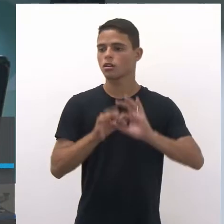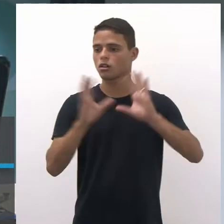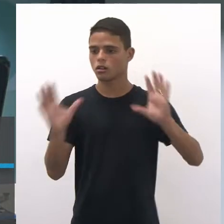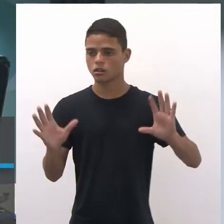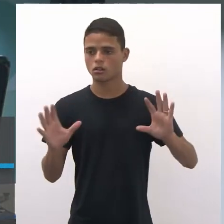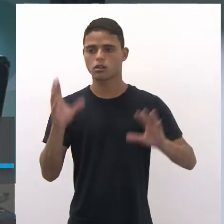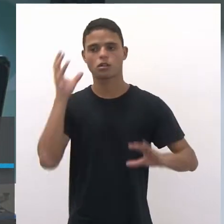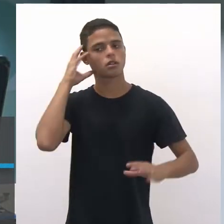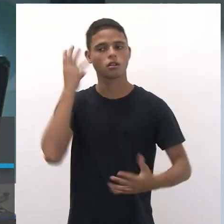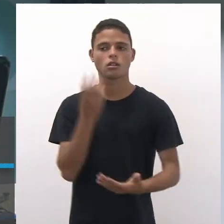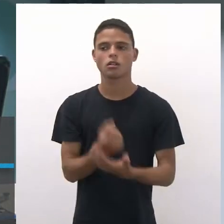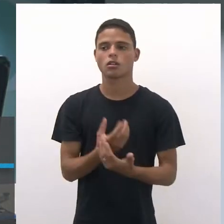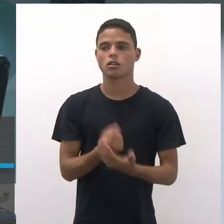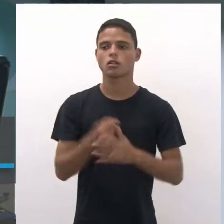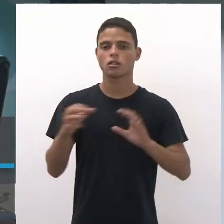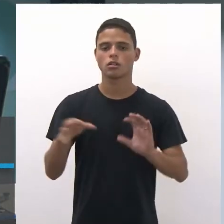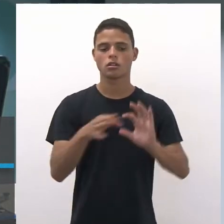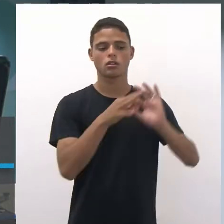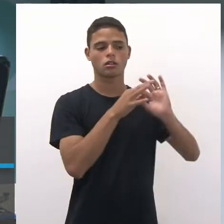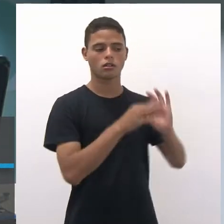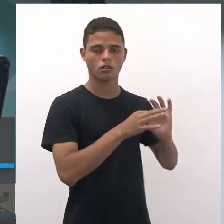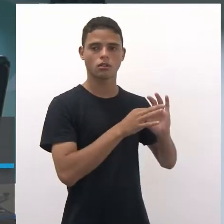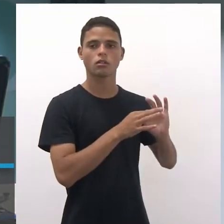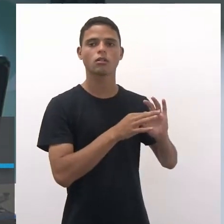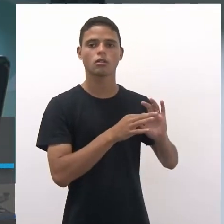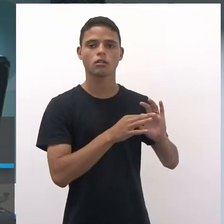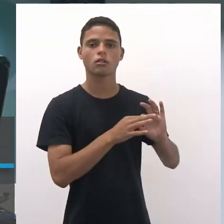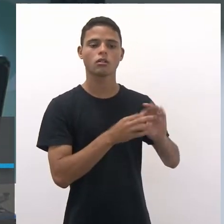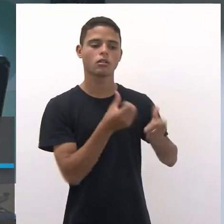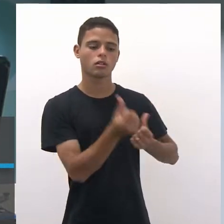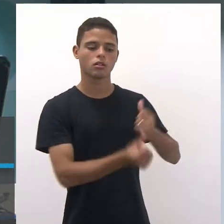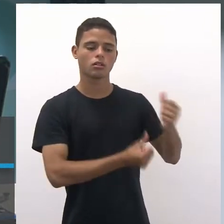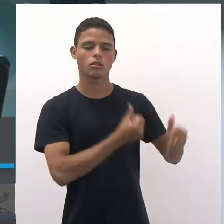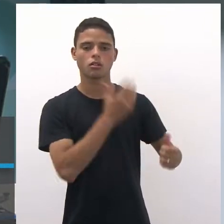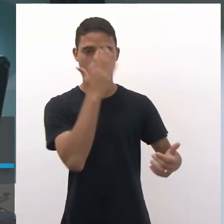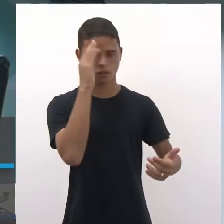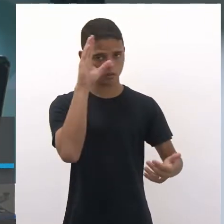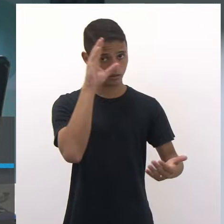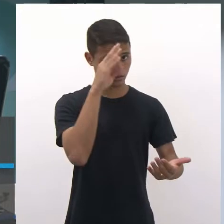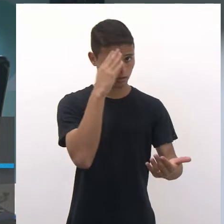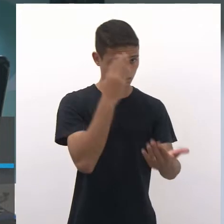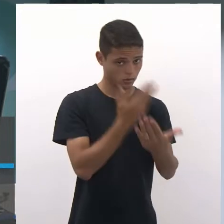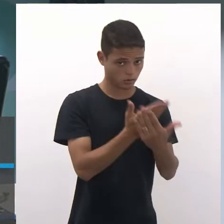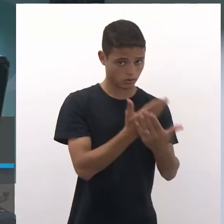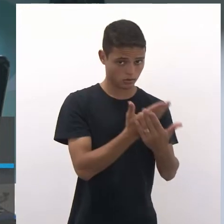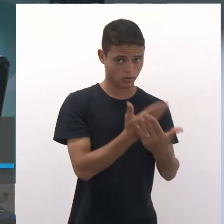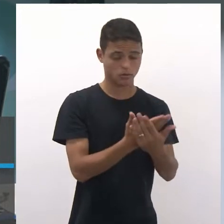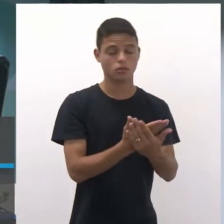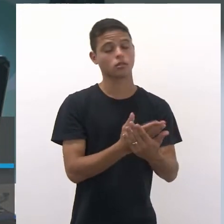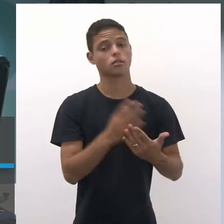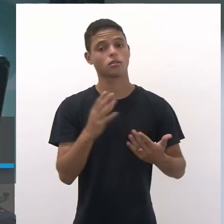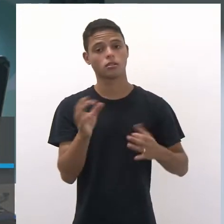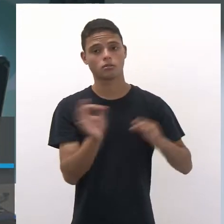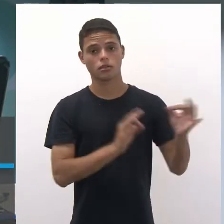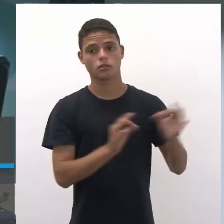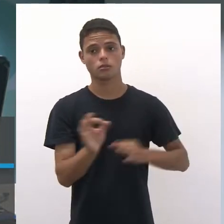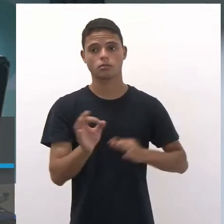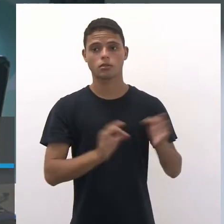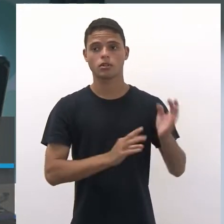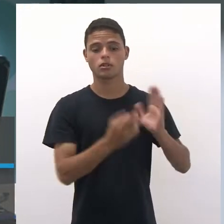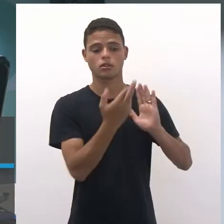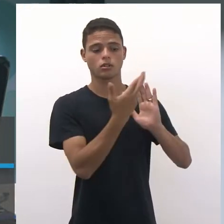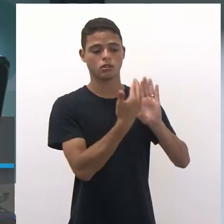associar ao conteúdo relacionado ao bimestre que está aprendendo, se elaborar um relatório e me entregar, será aproveitado,